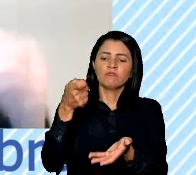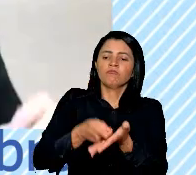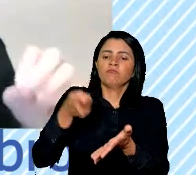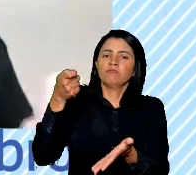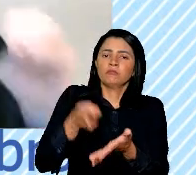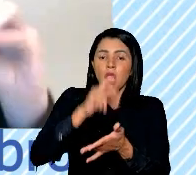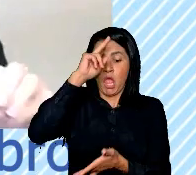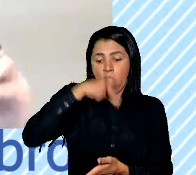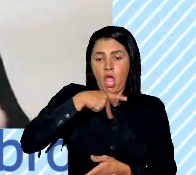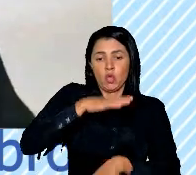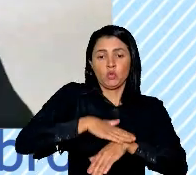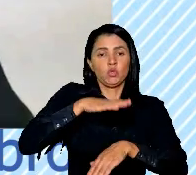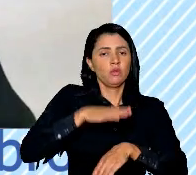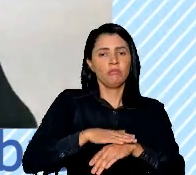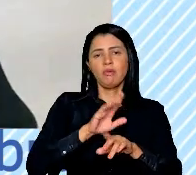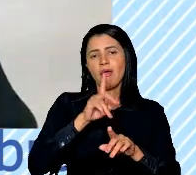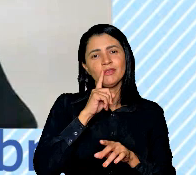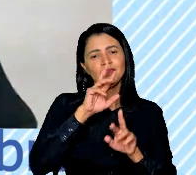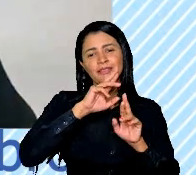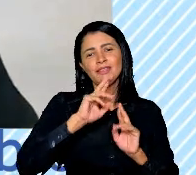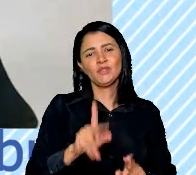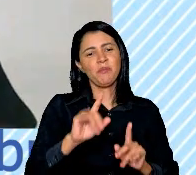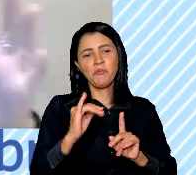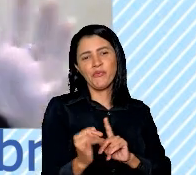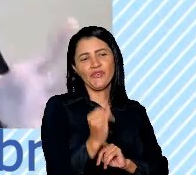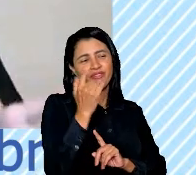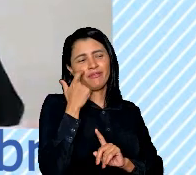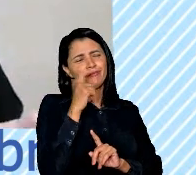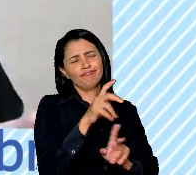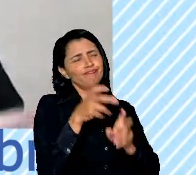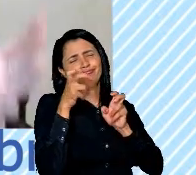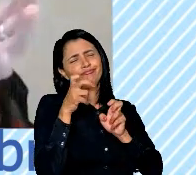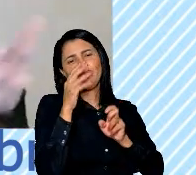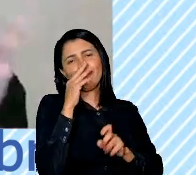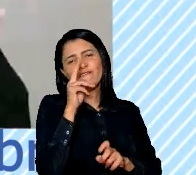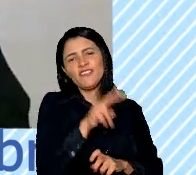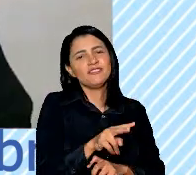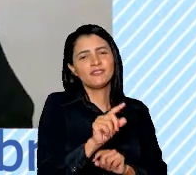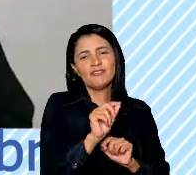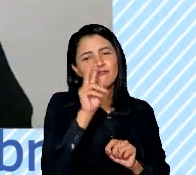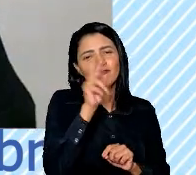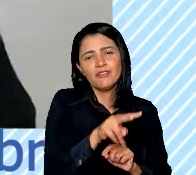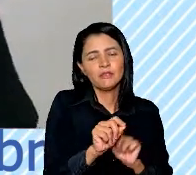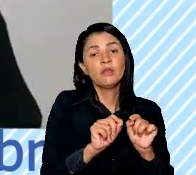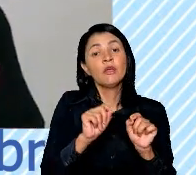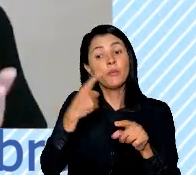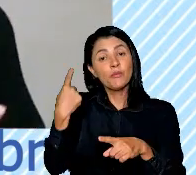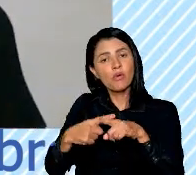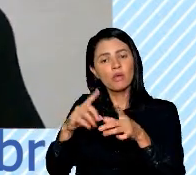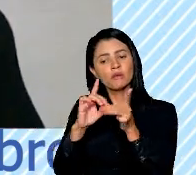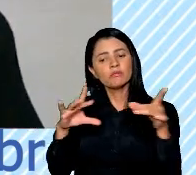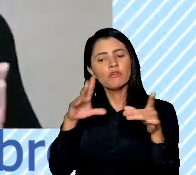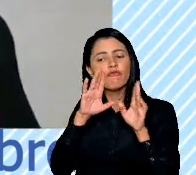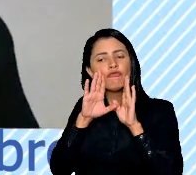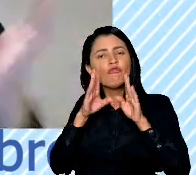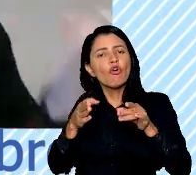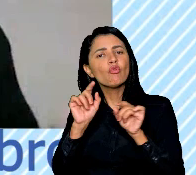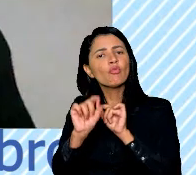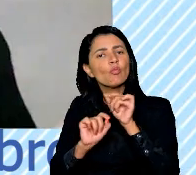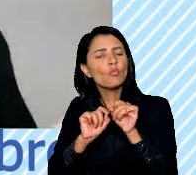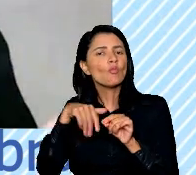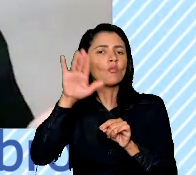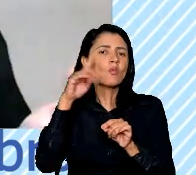autonomia, que nem sempre é entendida como essencial. Porque na democracia o que nós estamos focando normalmente é a distribuição